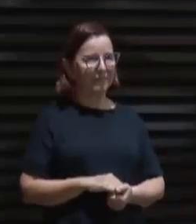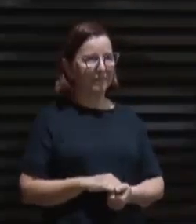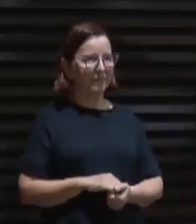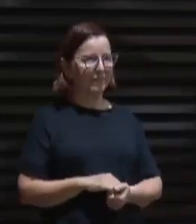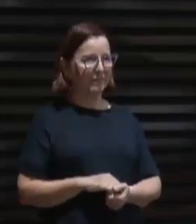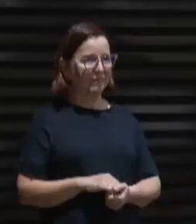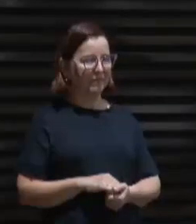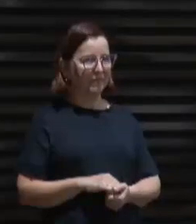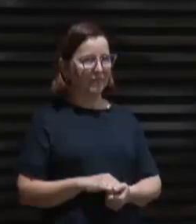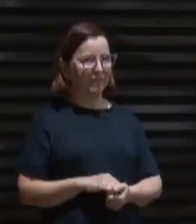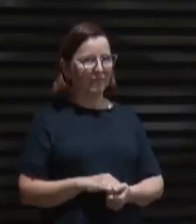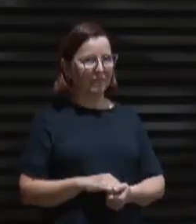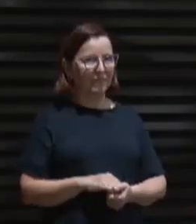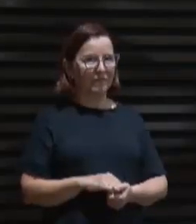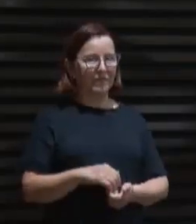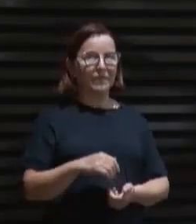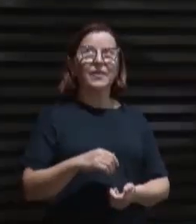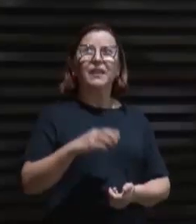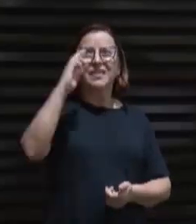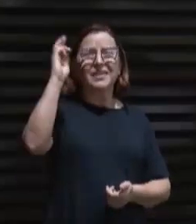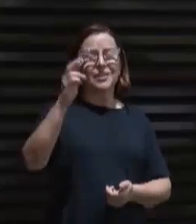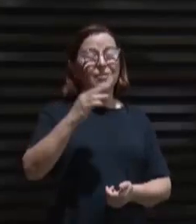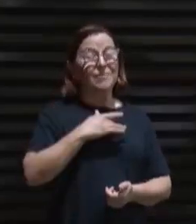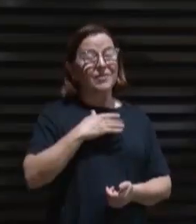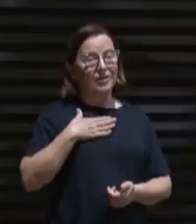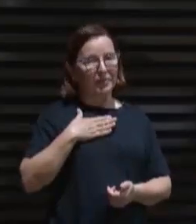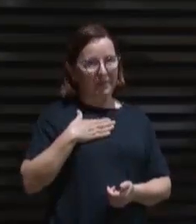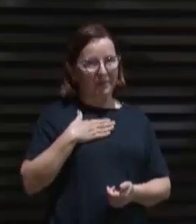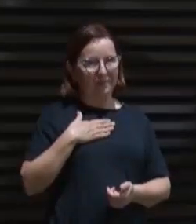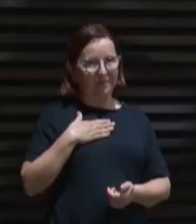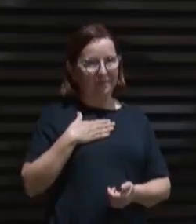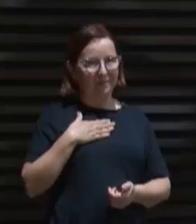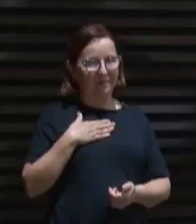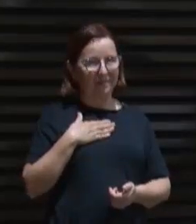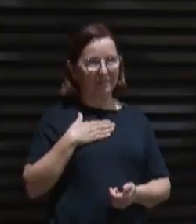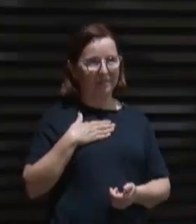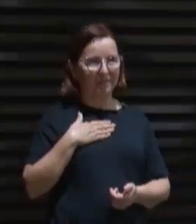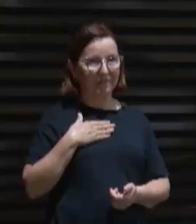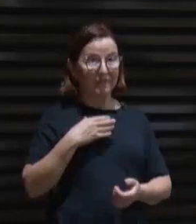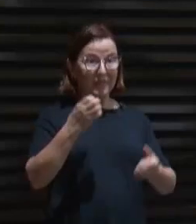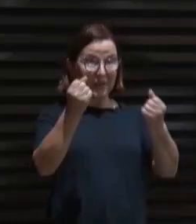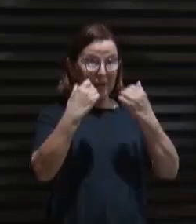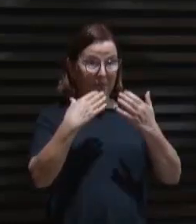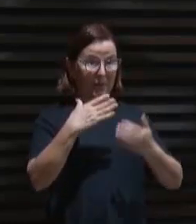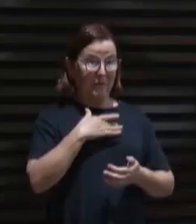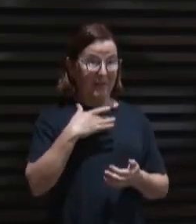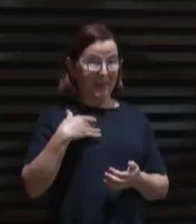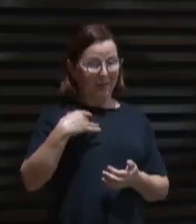Me preserva, Senhor. Preserva a minha saúde espiritual e psicológica.